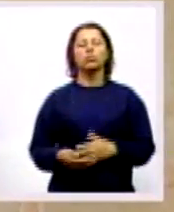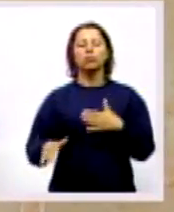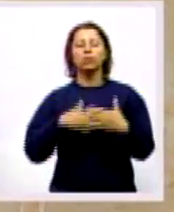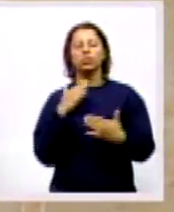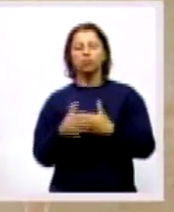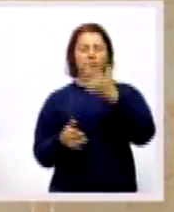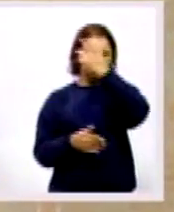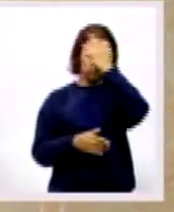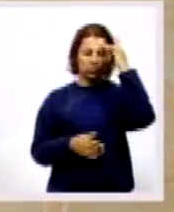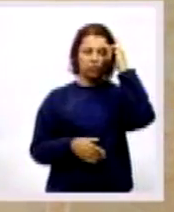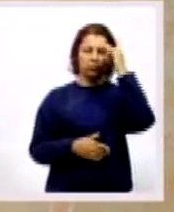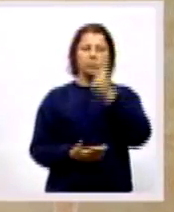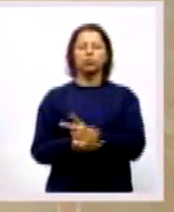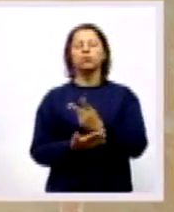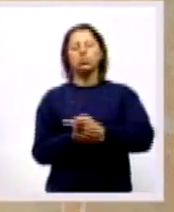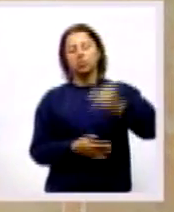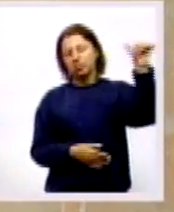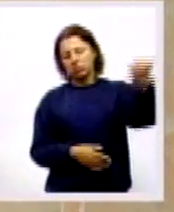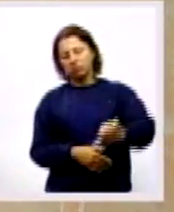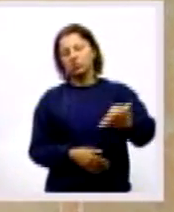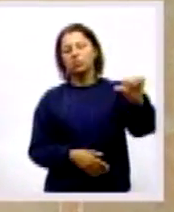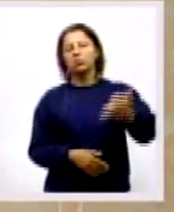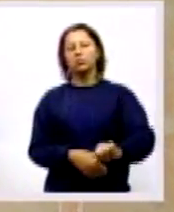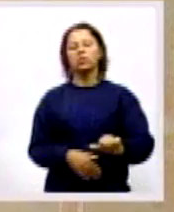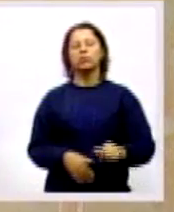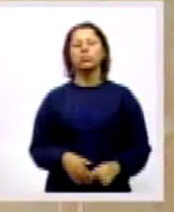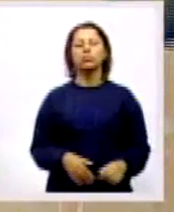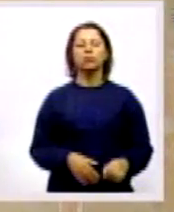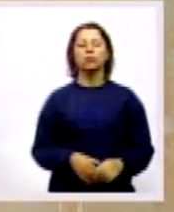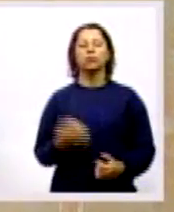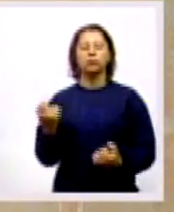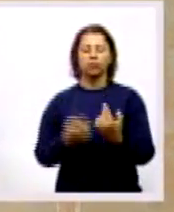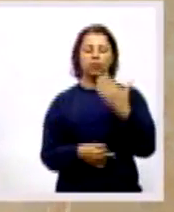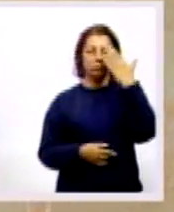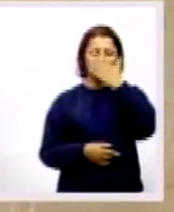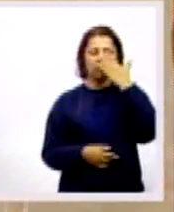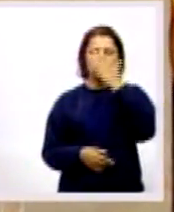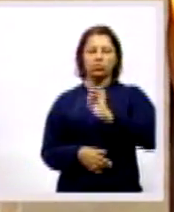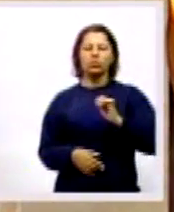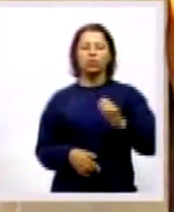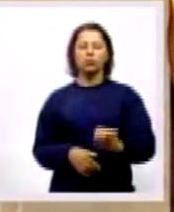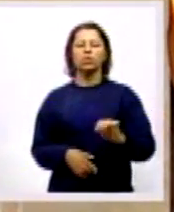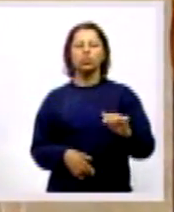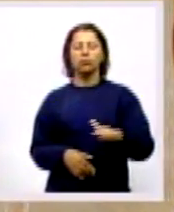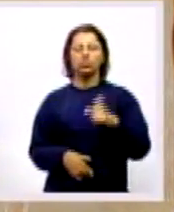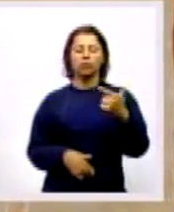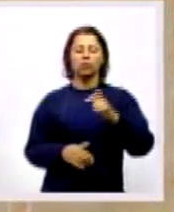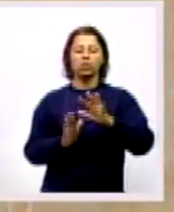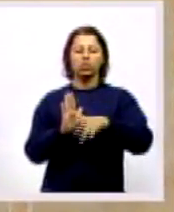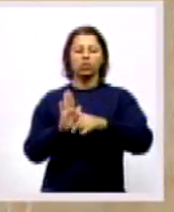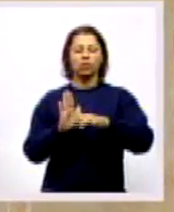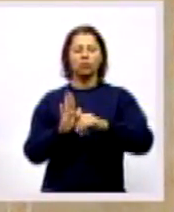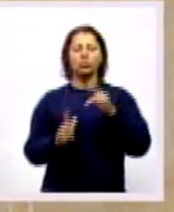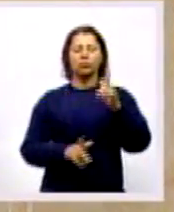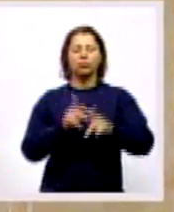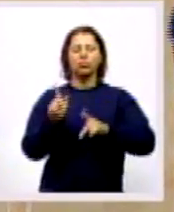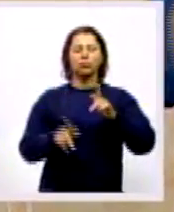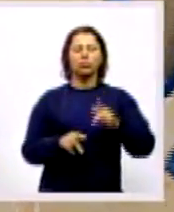mundo declaradamente não valia nada. Um era prostituta, o outro cobrava o imposto dos outros, roubava o